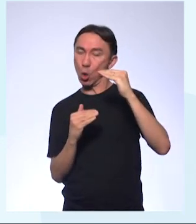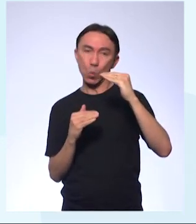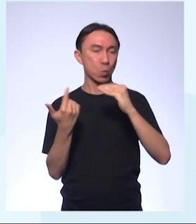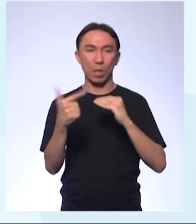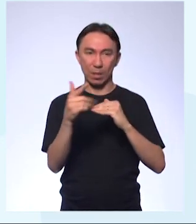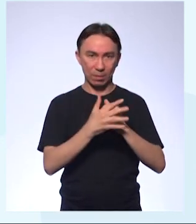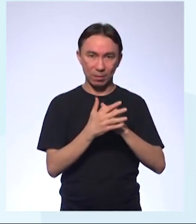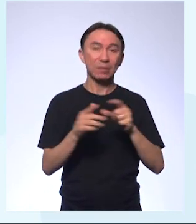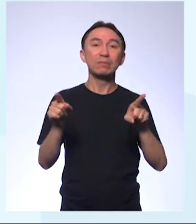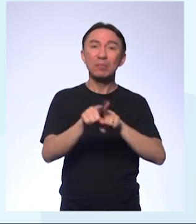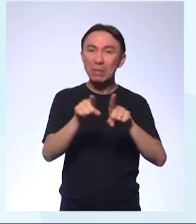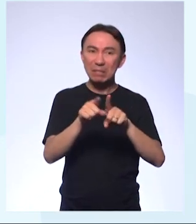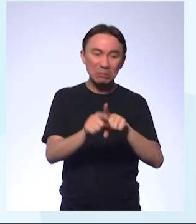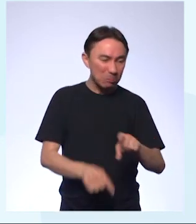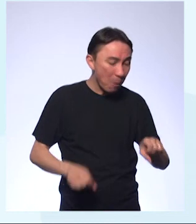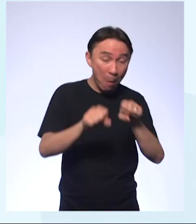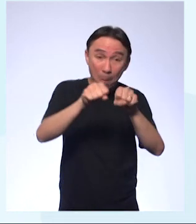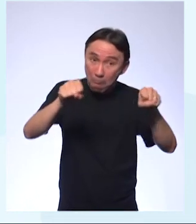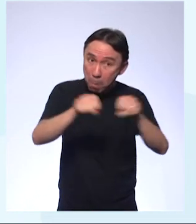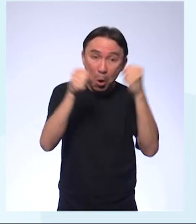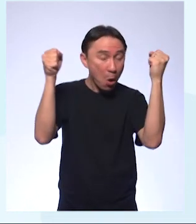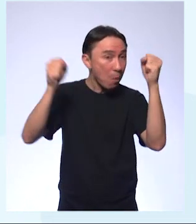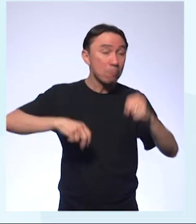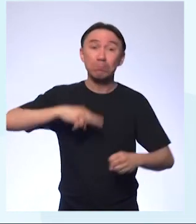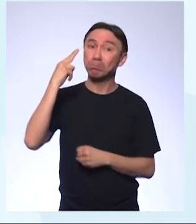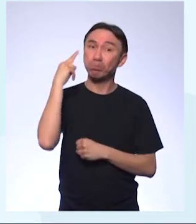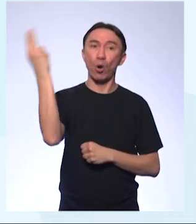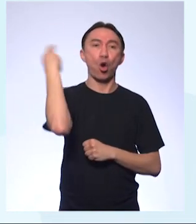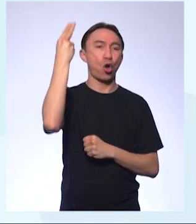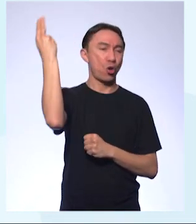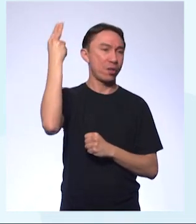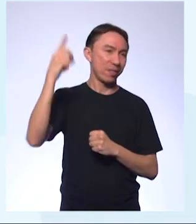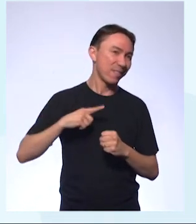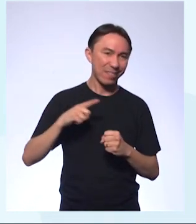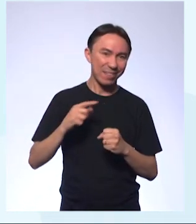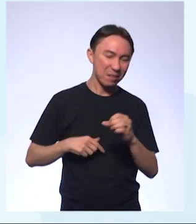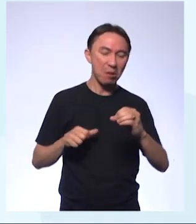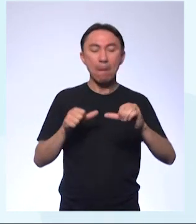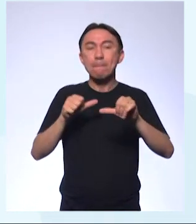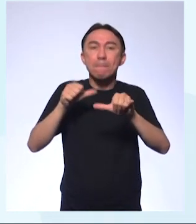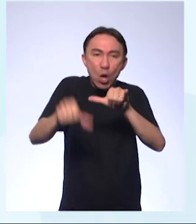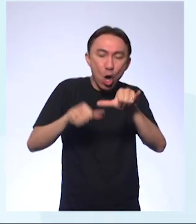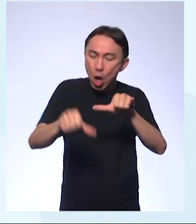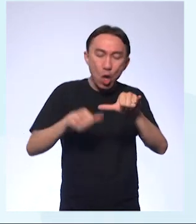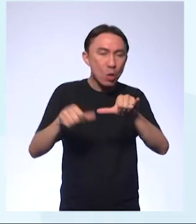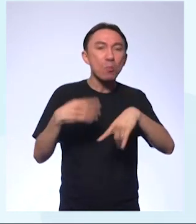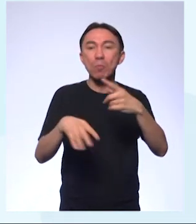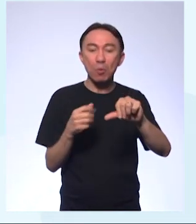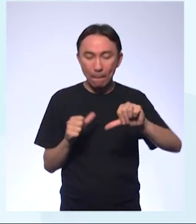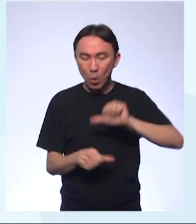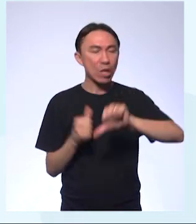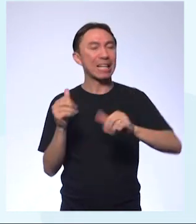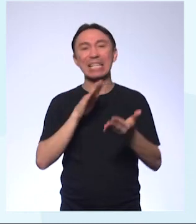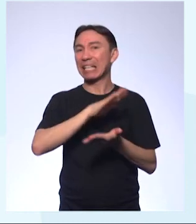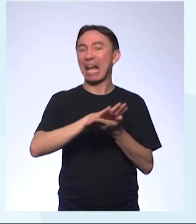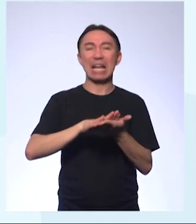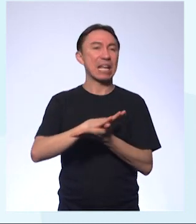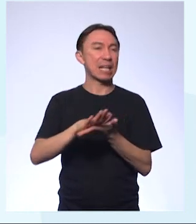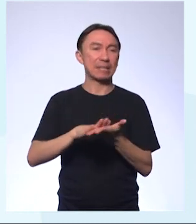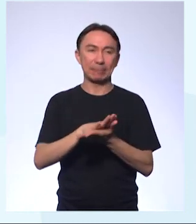tivesse qualquer material e fosse dividindo até chegar na última partícula, essa partícula seria o átomo. Então, ele é